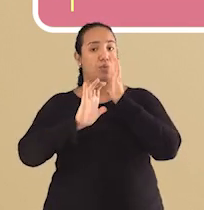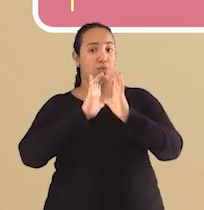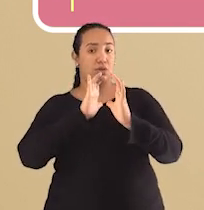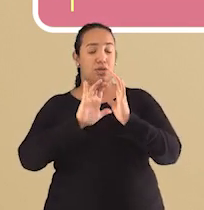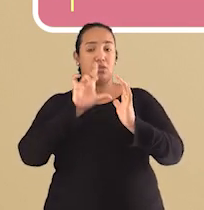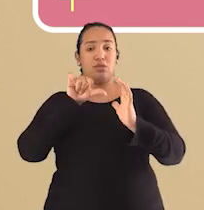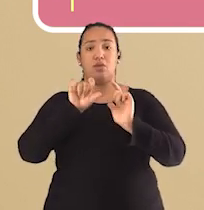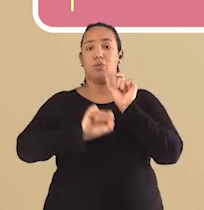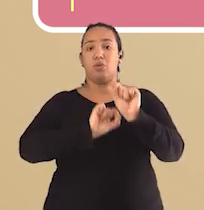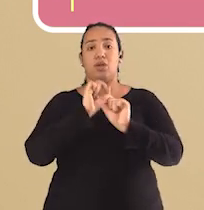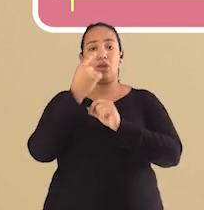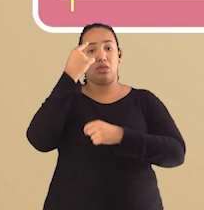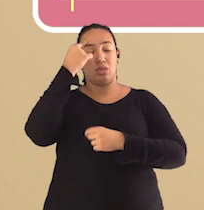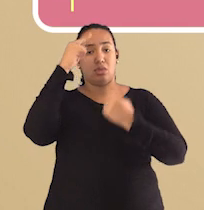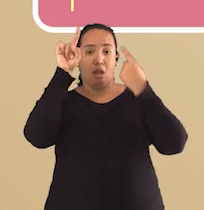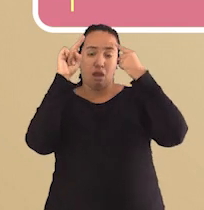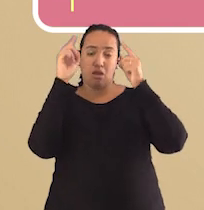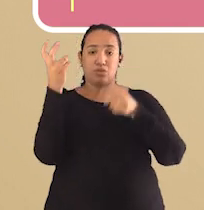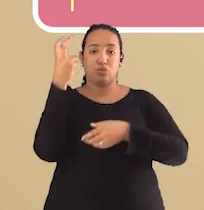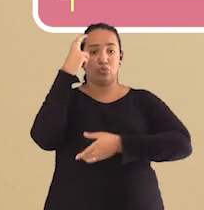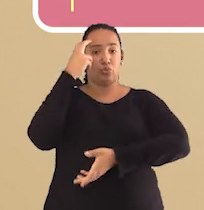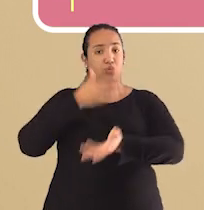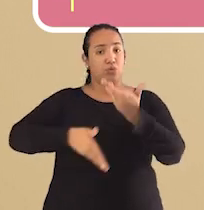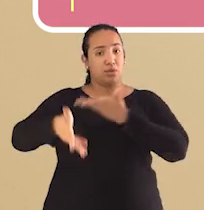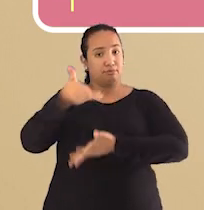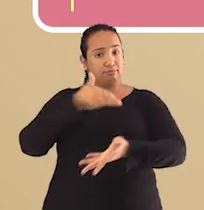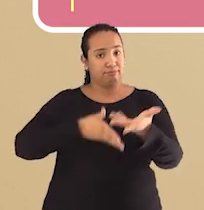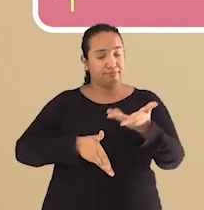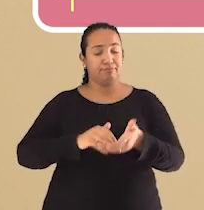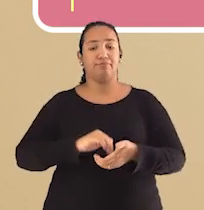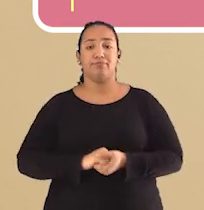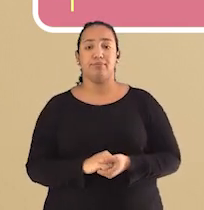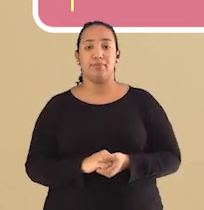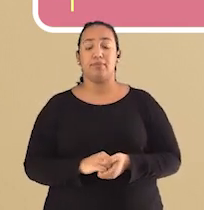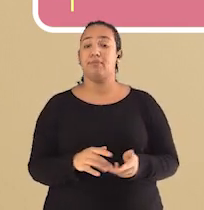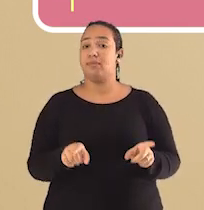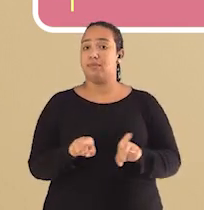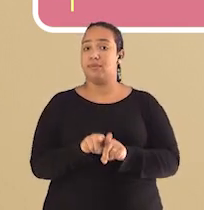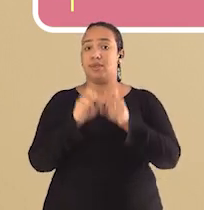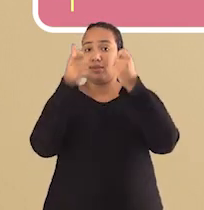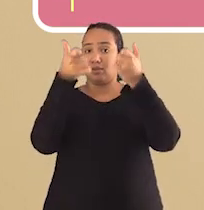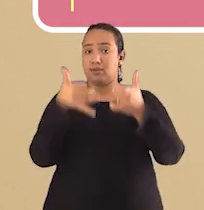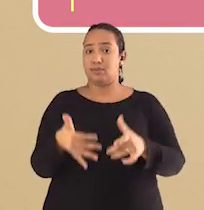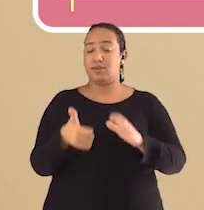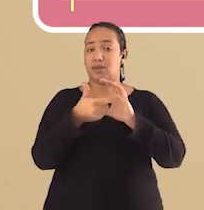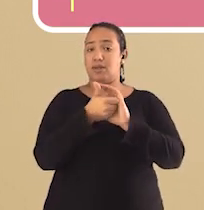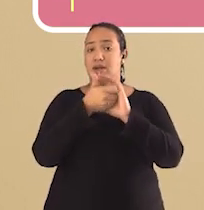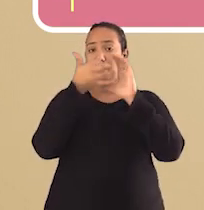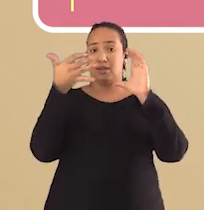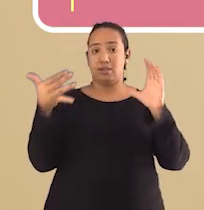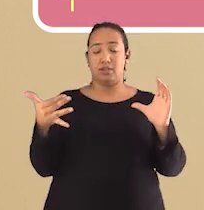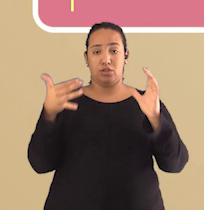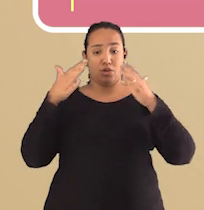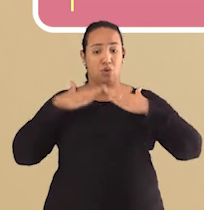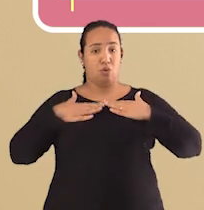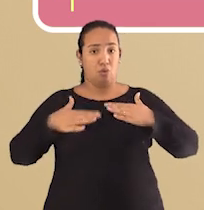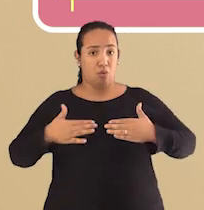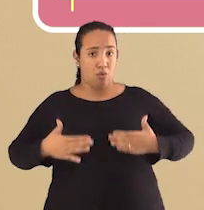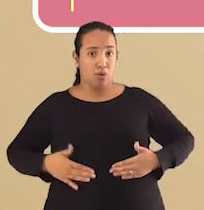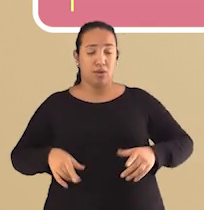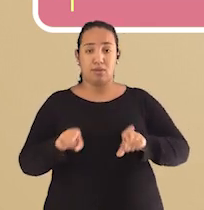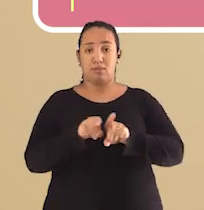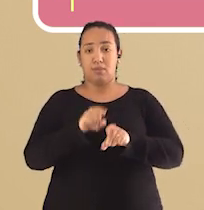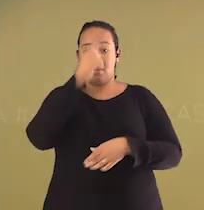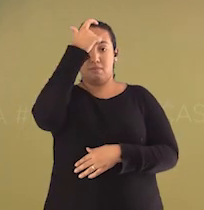sendo estimulado a prosseguir os estudos. Descrever características físicas e de personalidade das pessoas, utilizando a